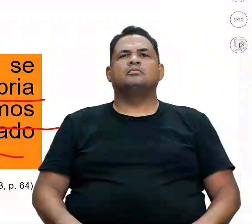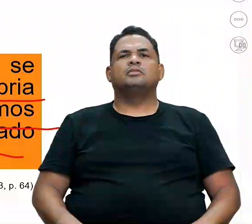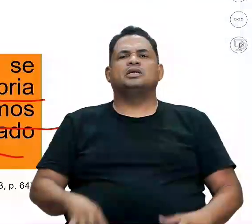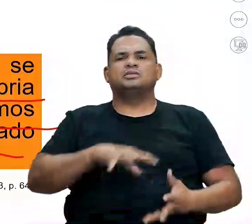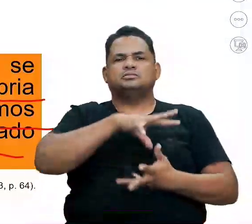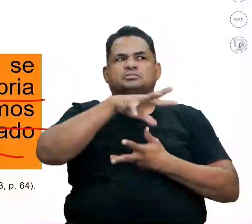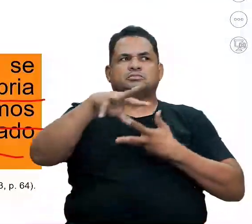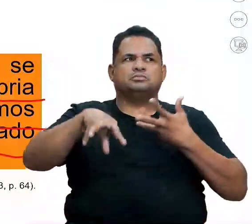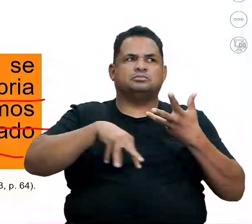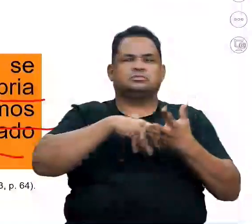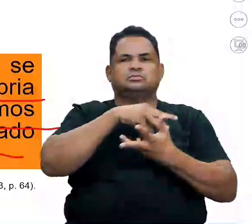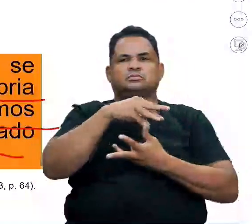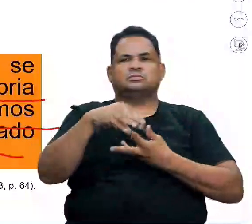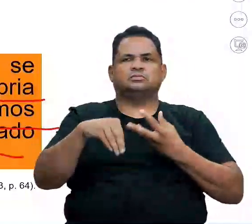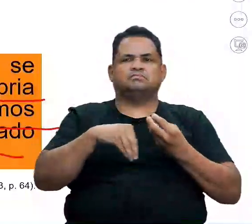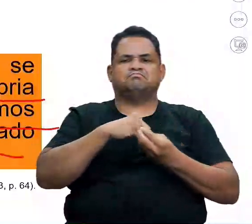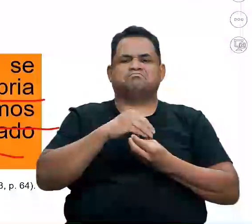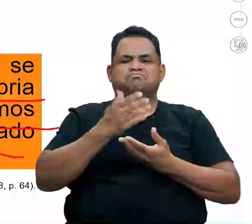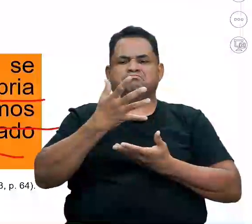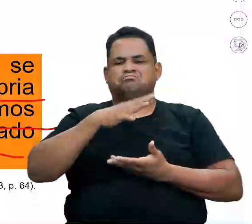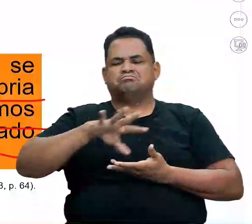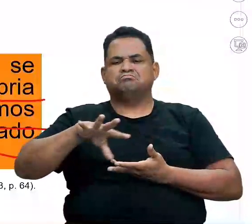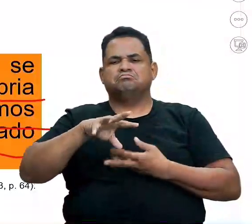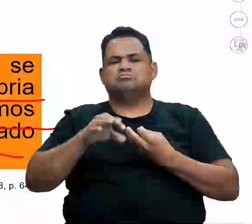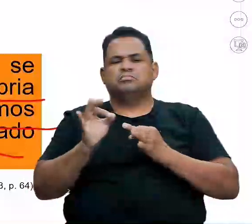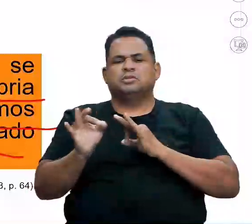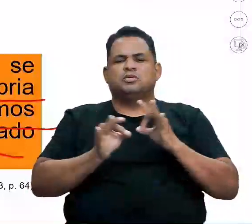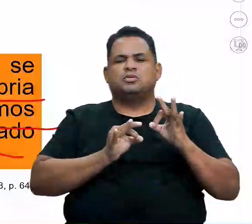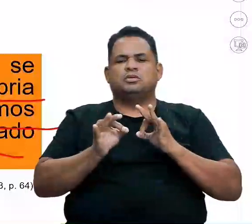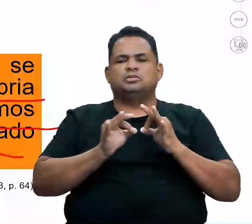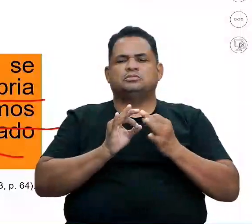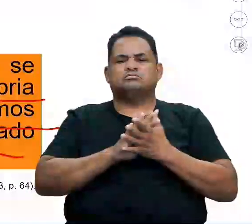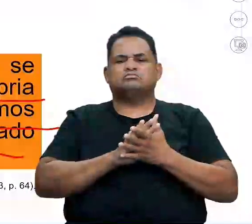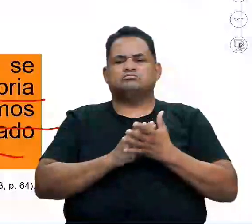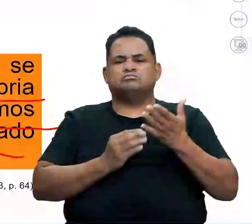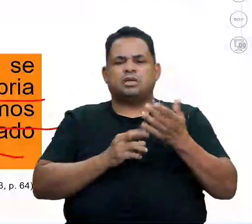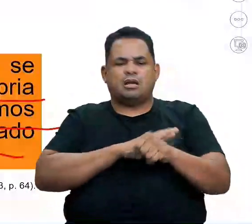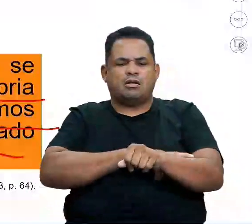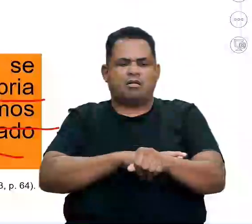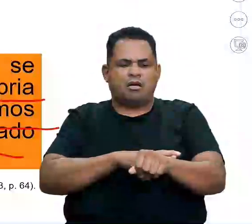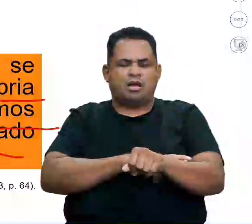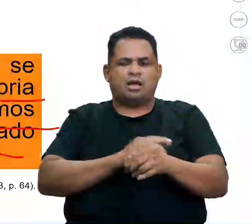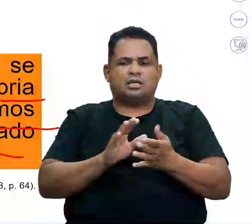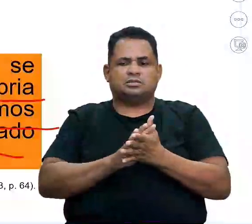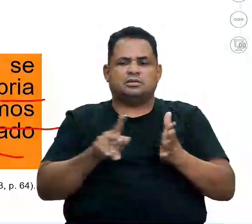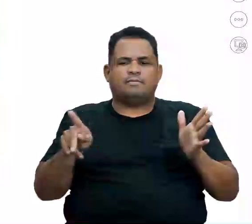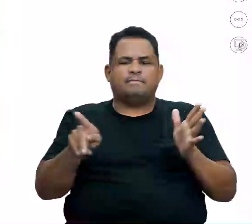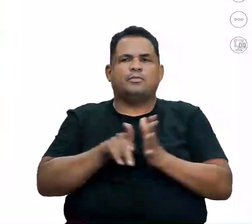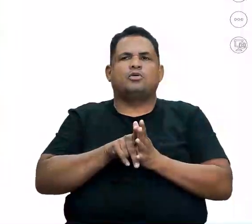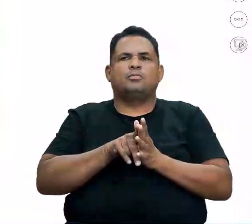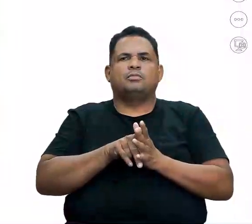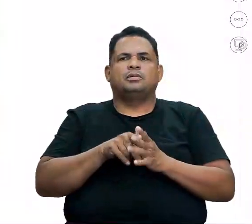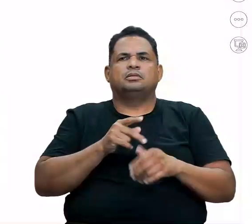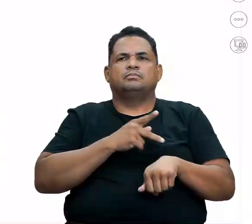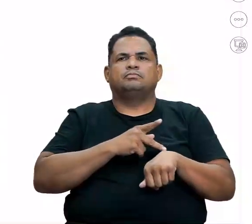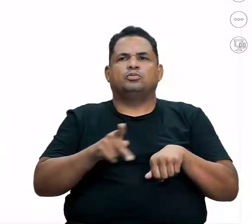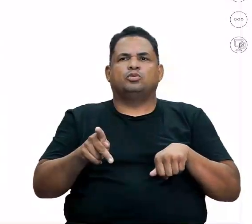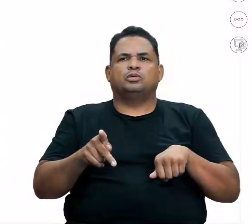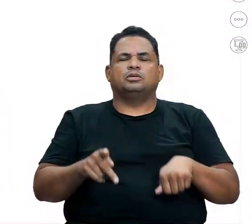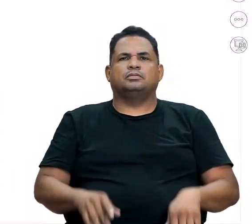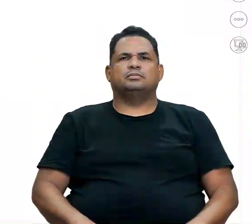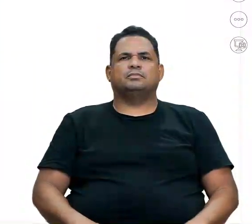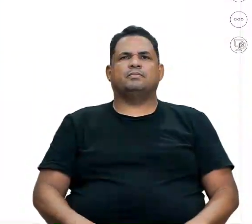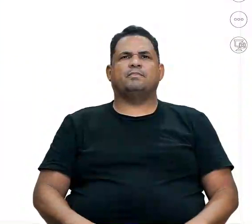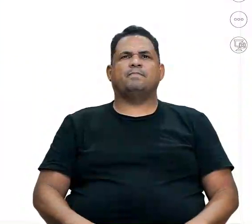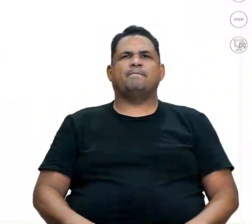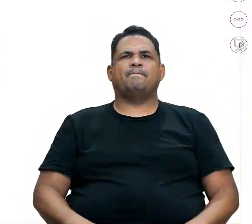miscigenação, né? Ele queria criar uma raça pura, né? A raça ariana, tá certo? E o que vem a ser